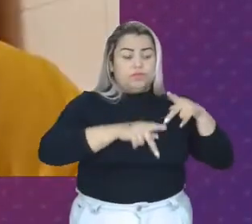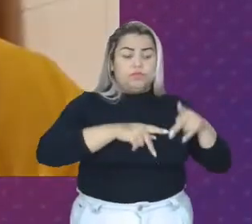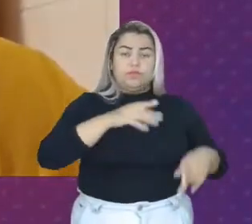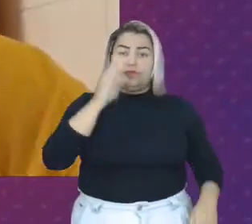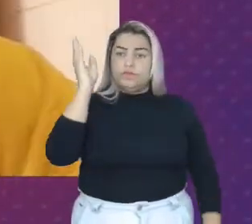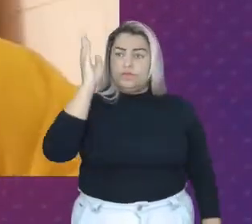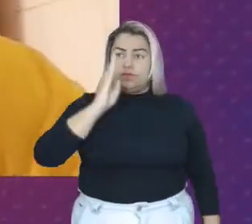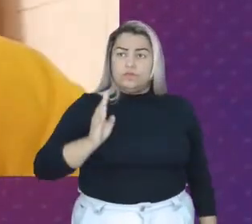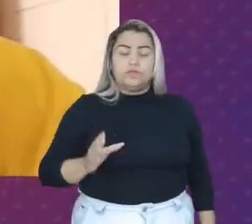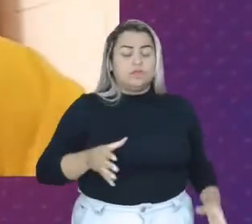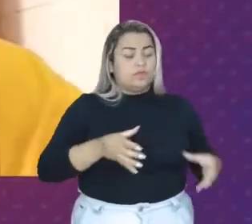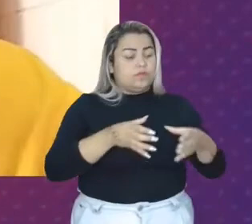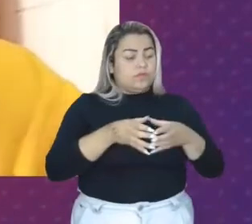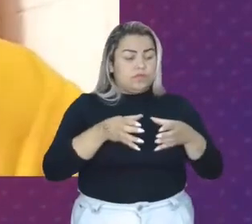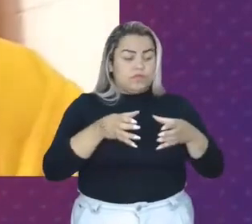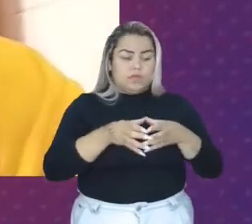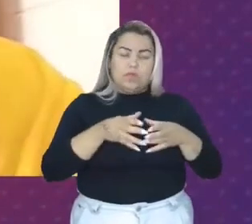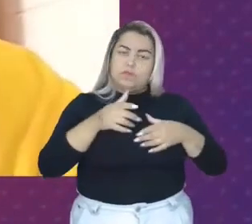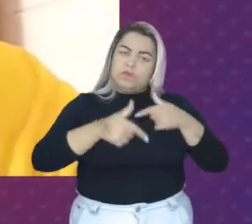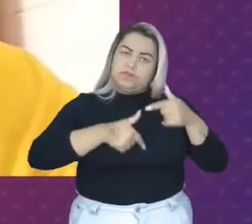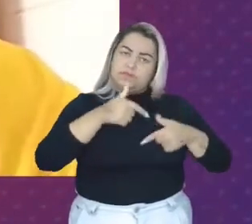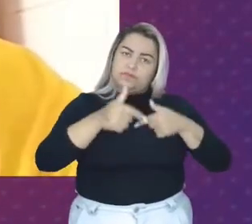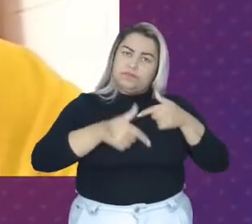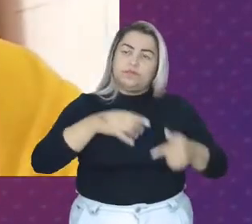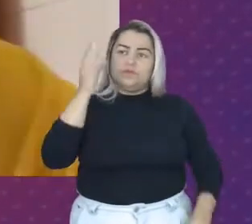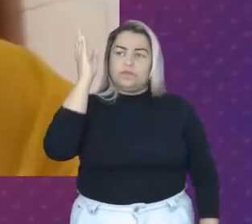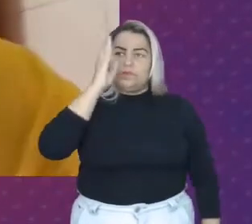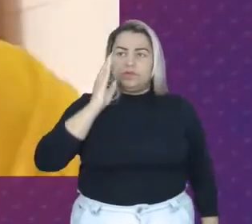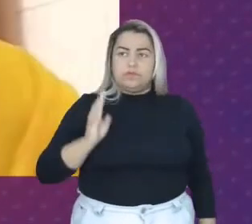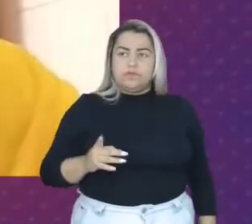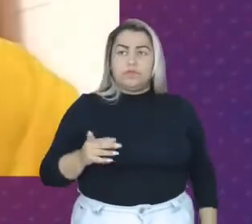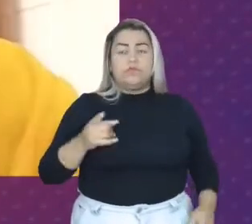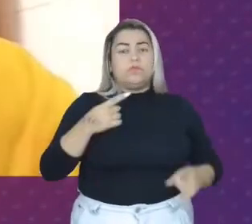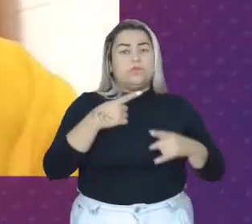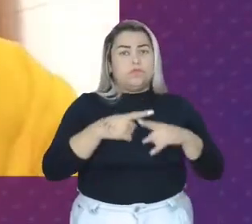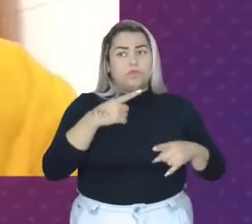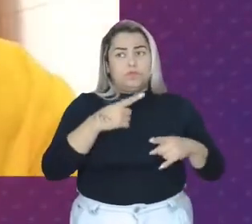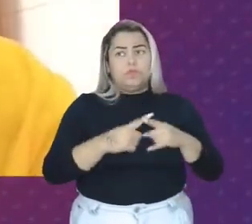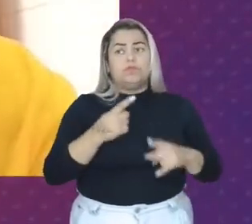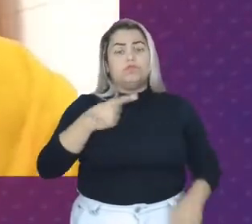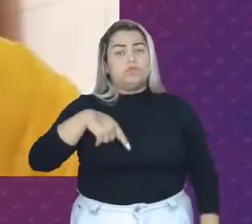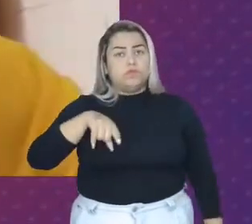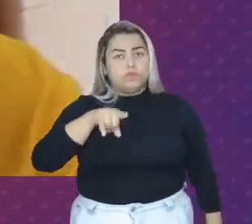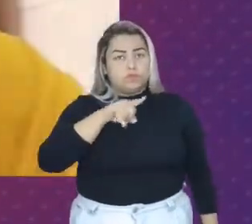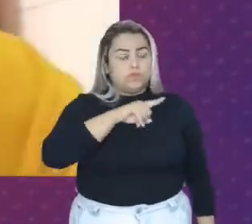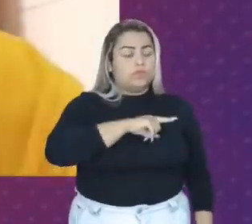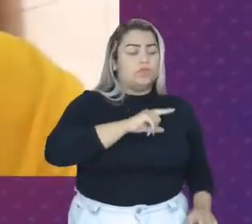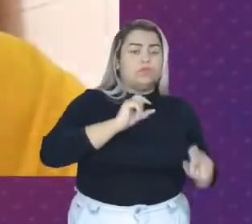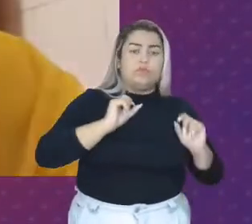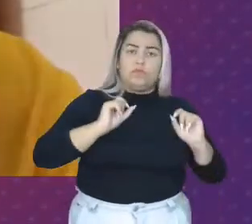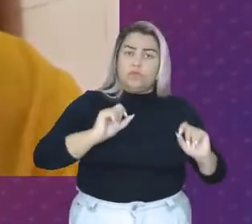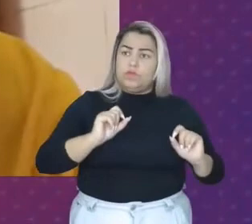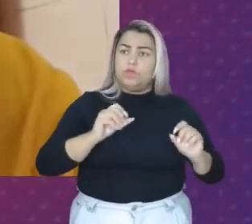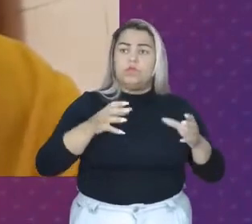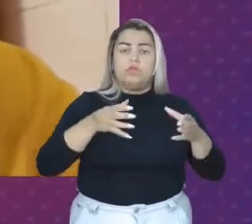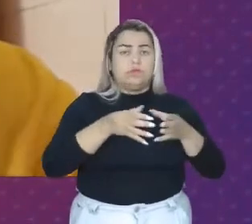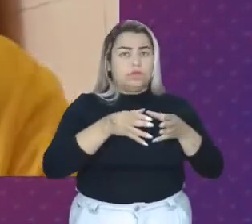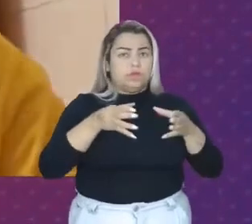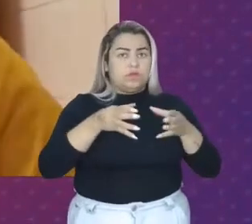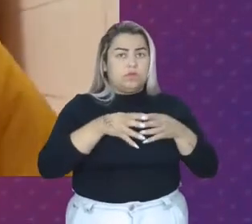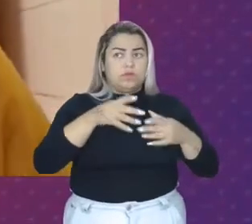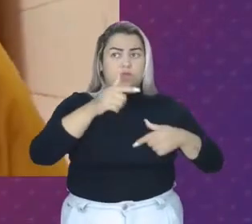classe trabalhadora brasileira, porque fomos nós que fomos os mais atingidos, nós, enquanto classe